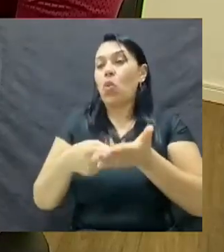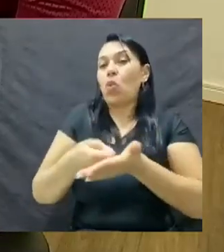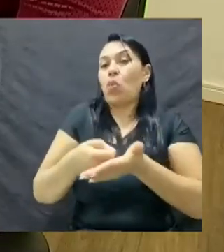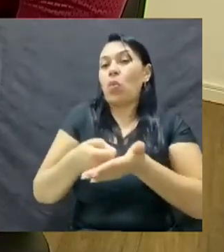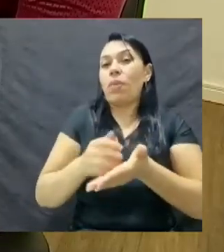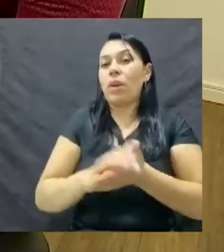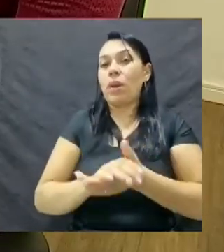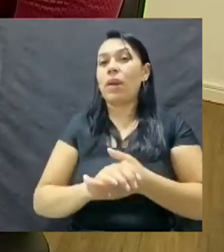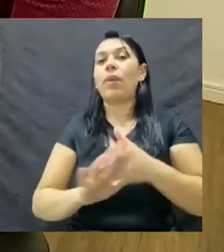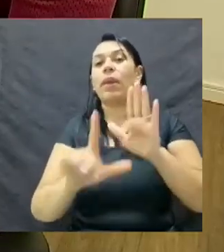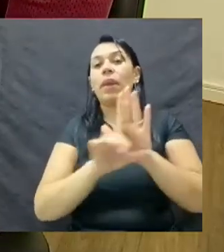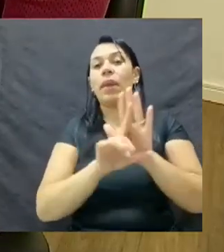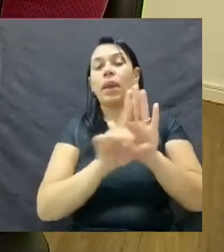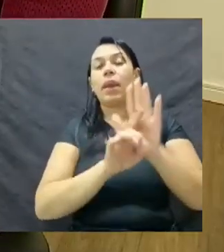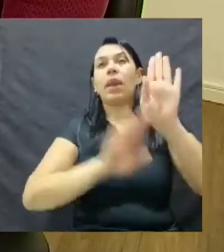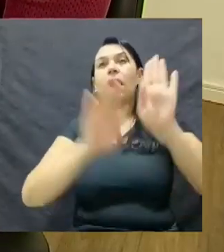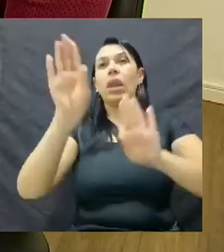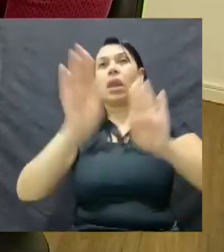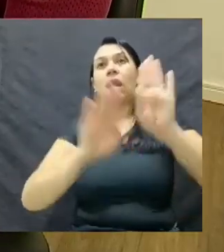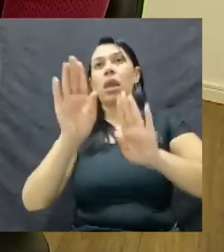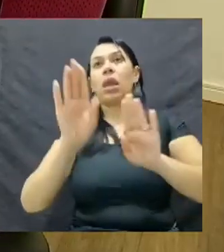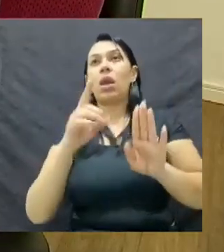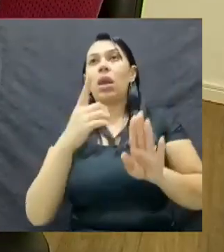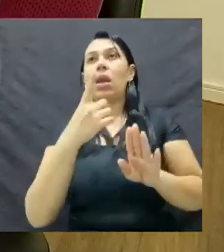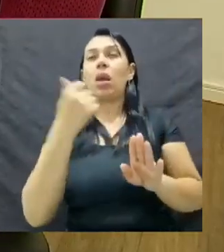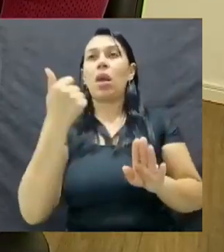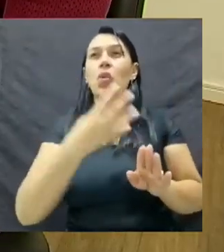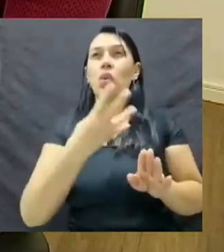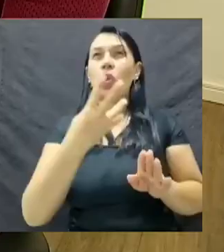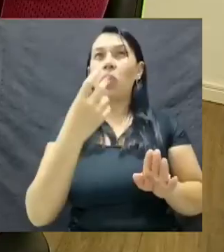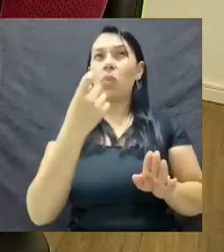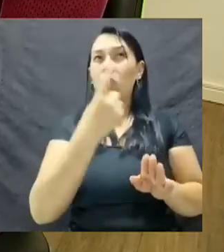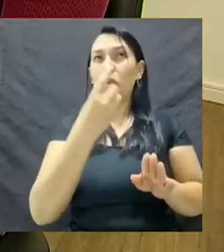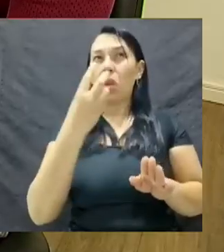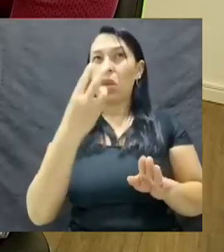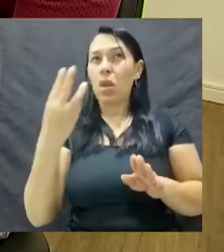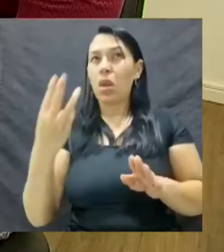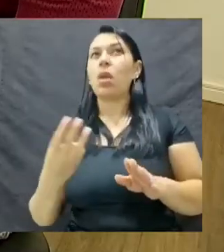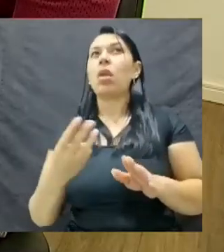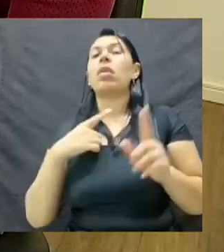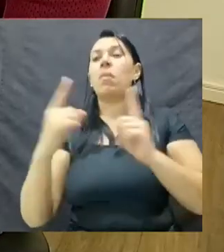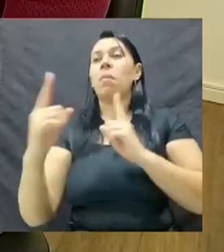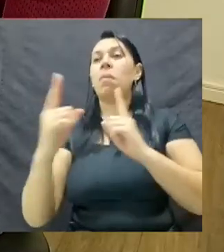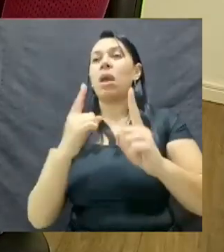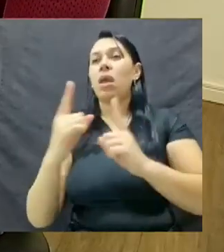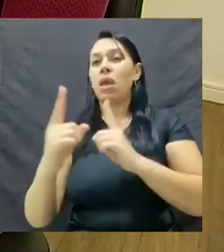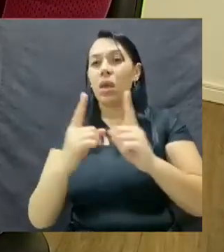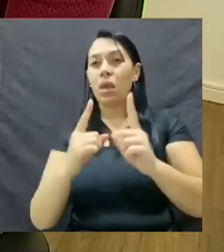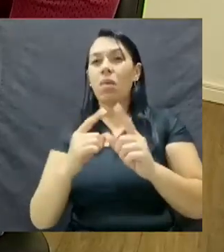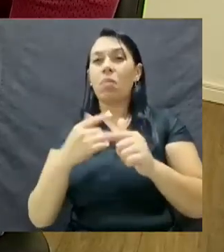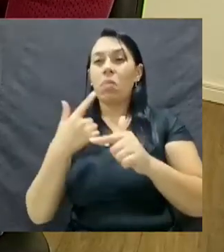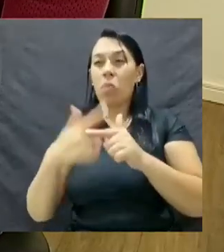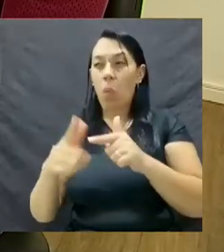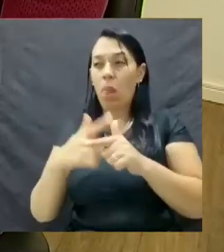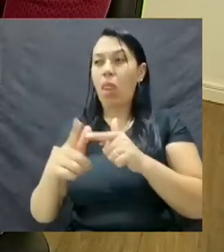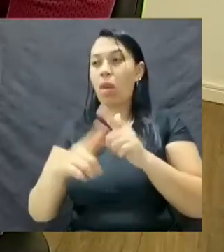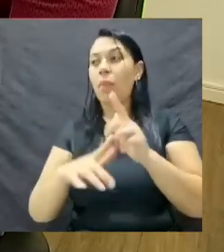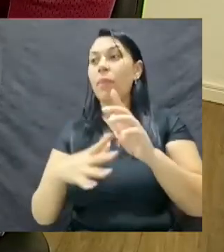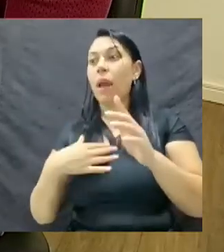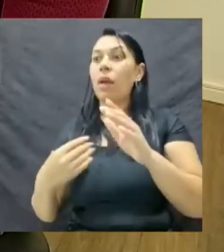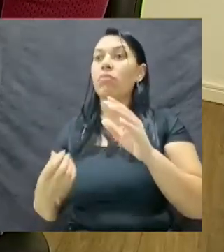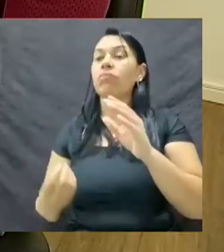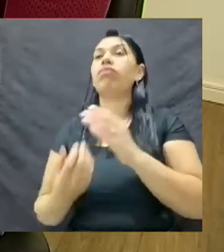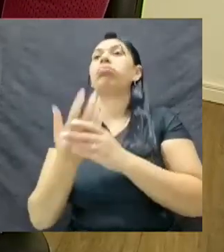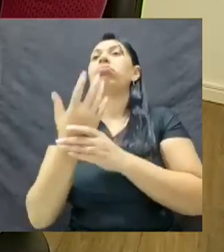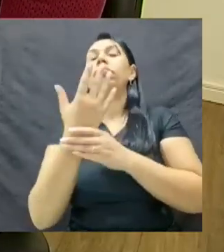a 14133 de 21, ela teve um período de vacatio legis para ela entrar em vigor, sabe, até